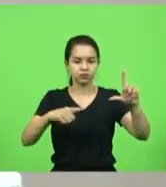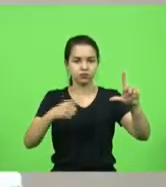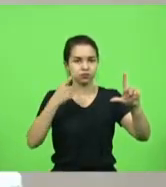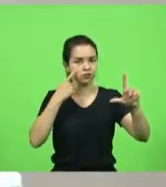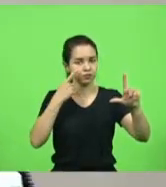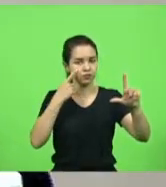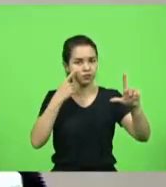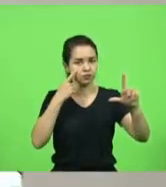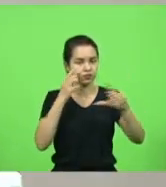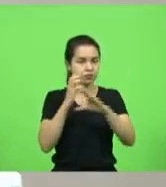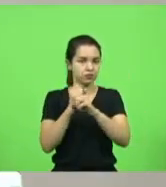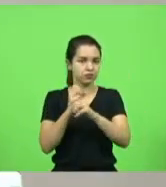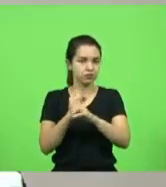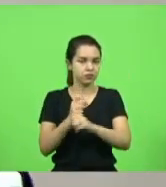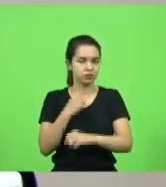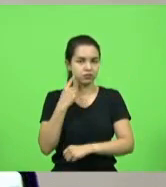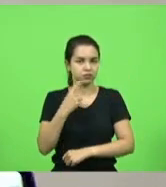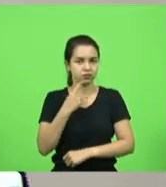quórum.